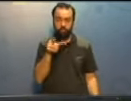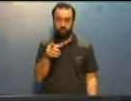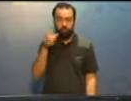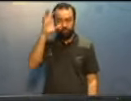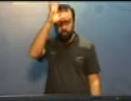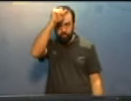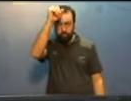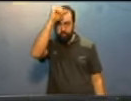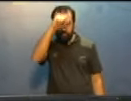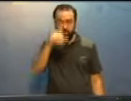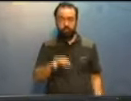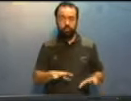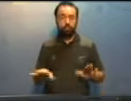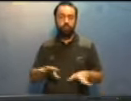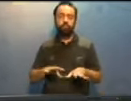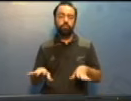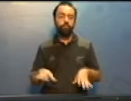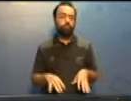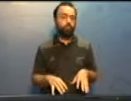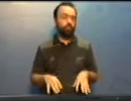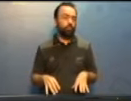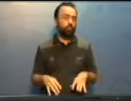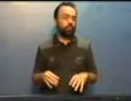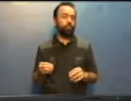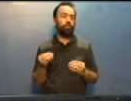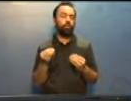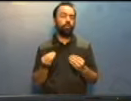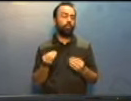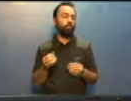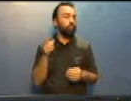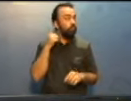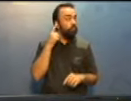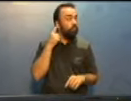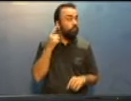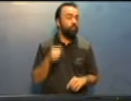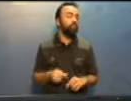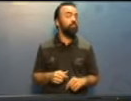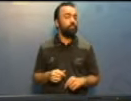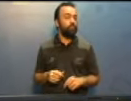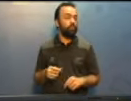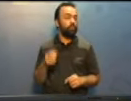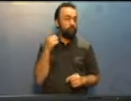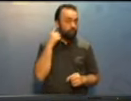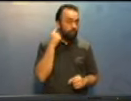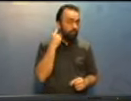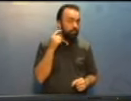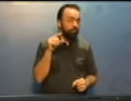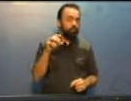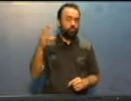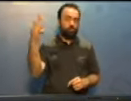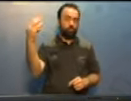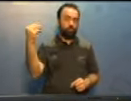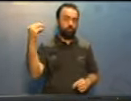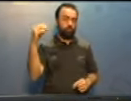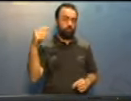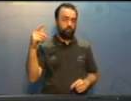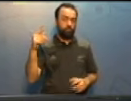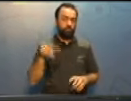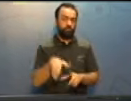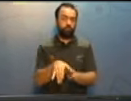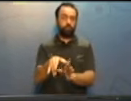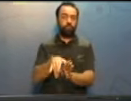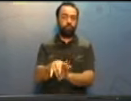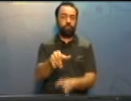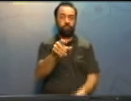aquele movimento. Como o sentido da audição aparece nessa atividade? Quando a gente ouve os comandos, quando nós ouvimos as